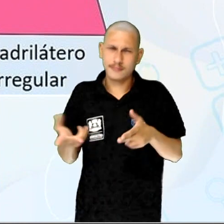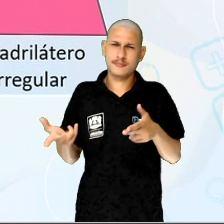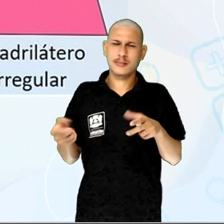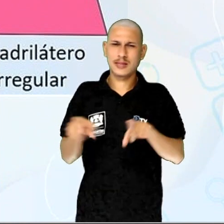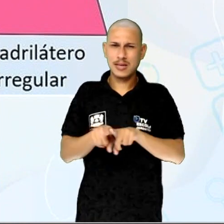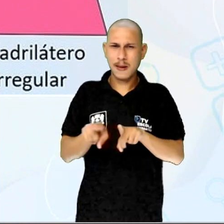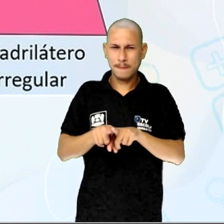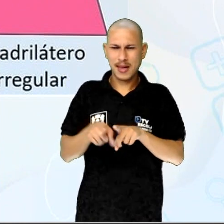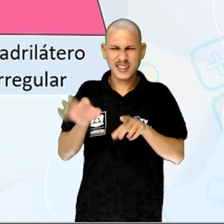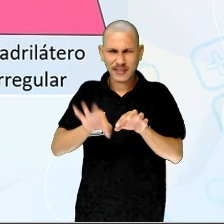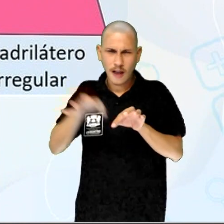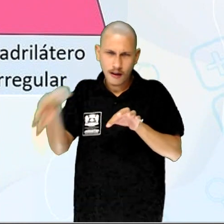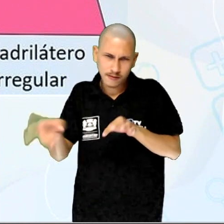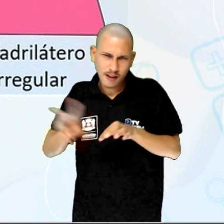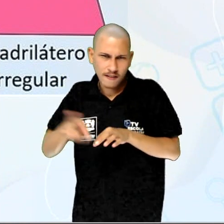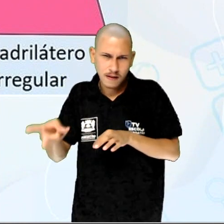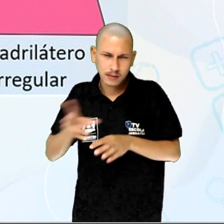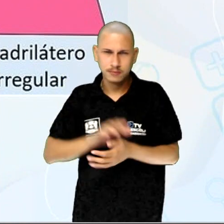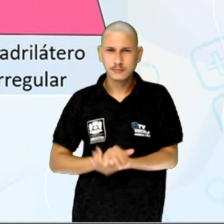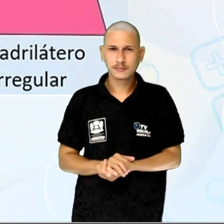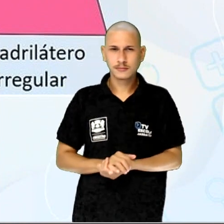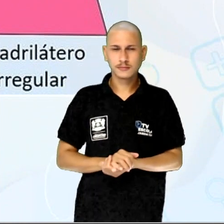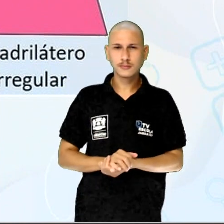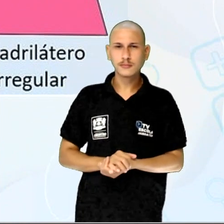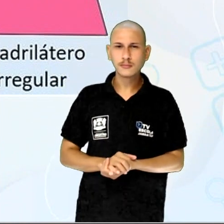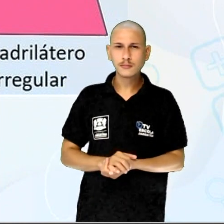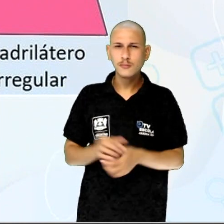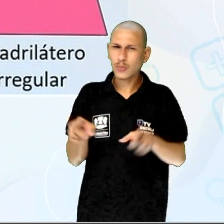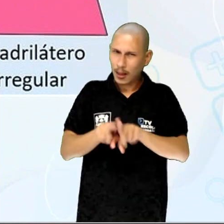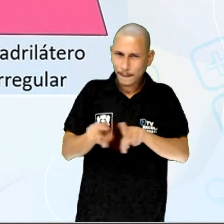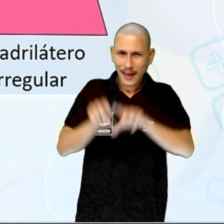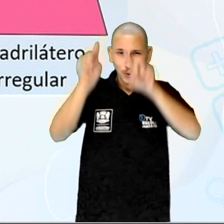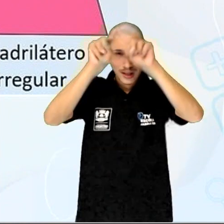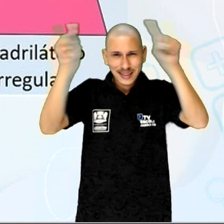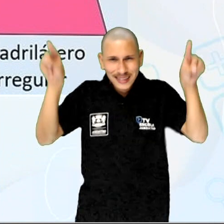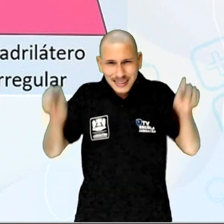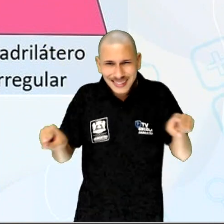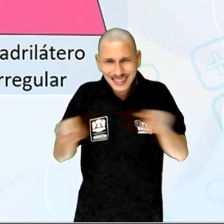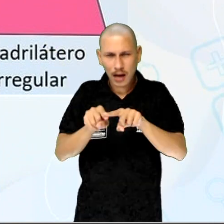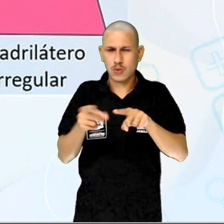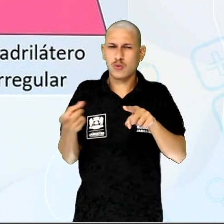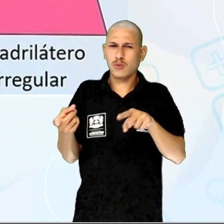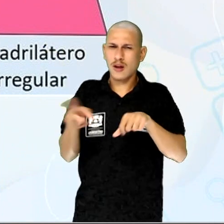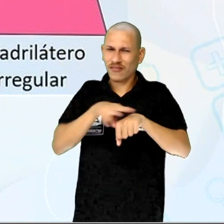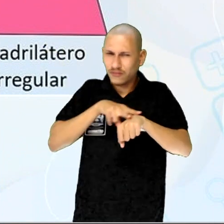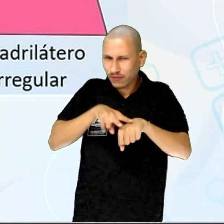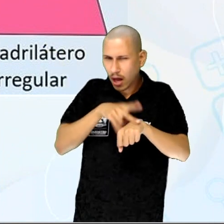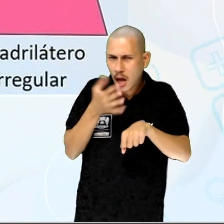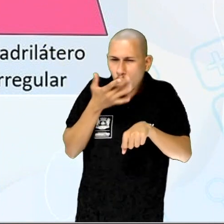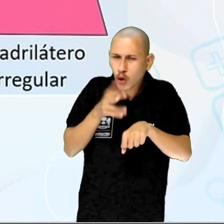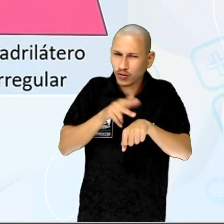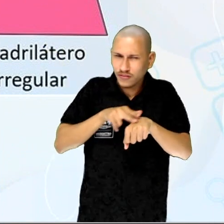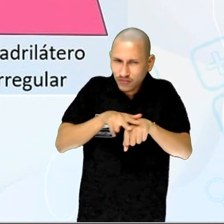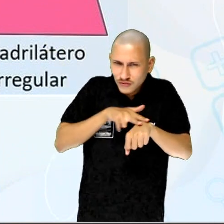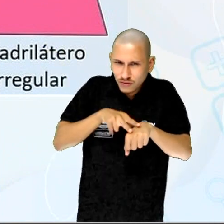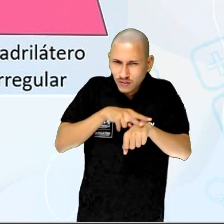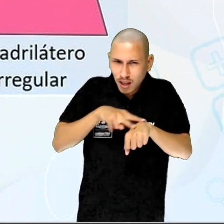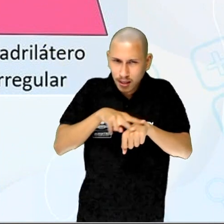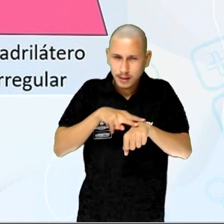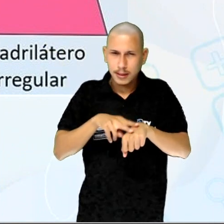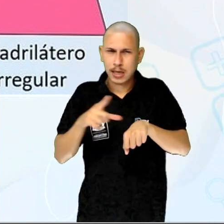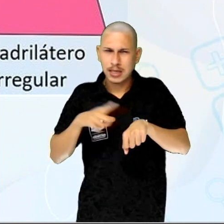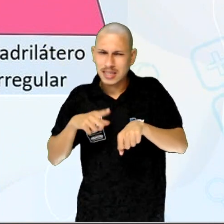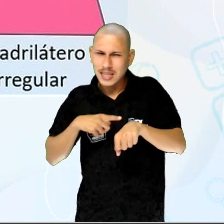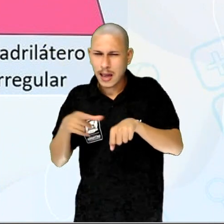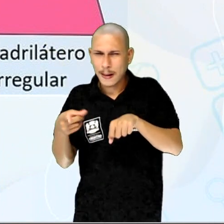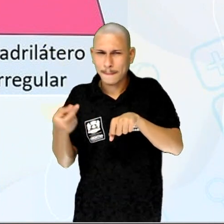lados paralelos, lógico. A gente tem também o retângulo, que é aquela figurinha de verde lá, que ele tem, além dos 2 pares de lados